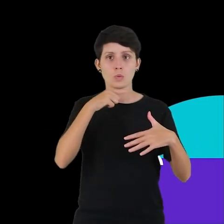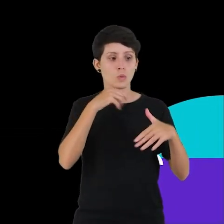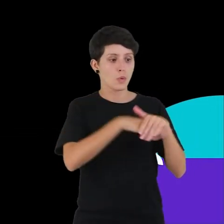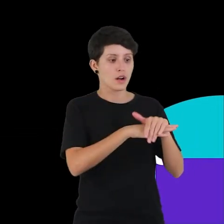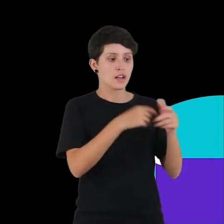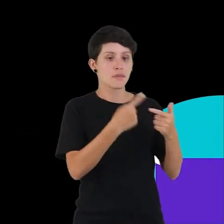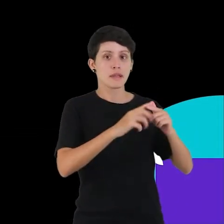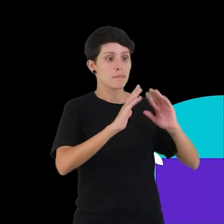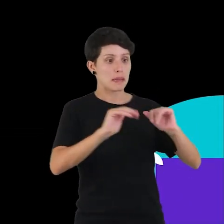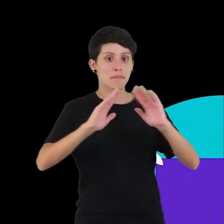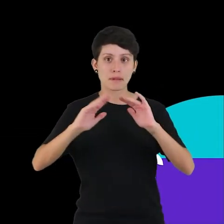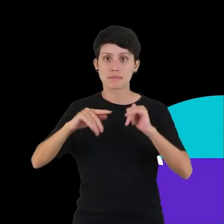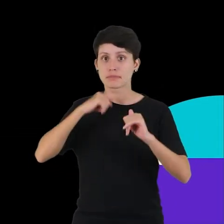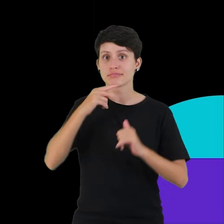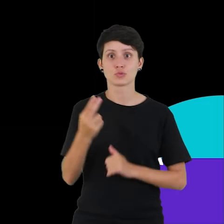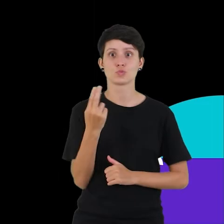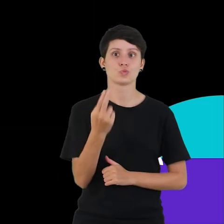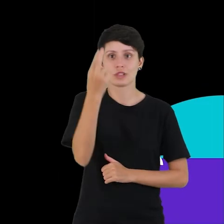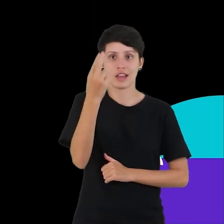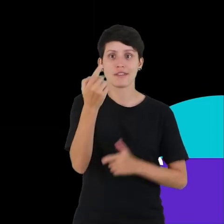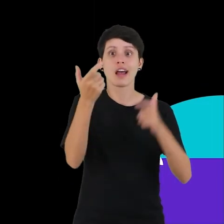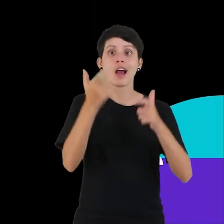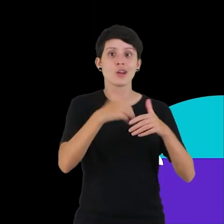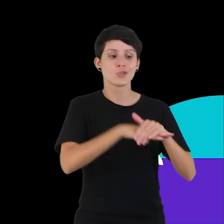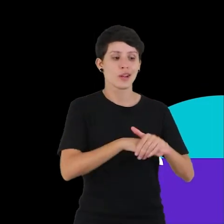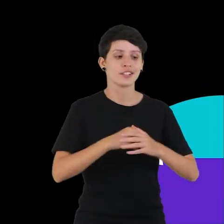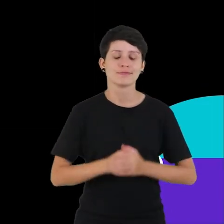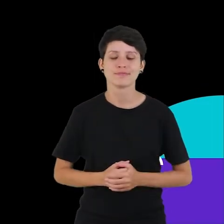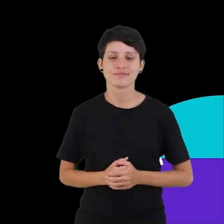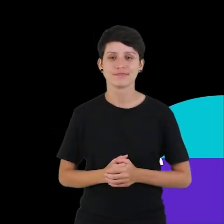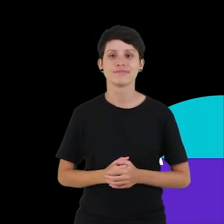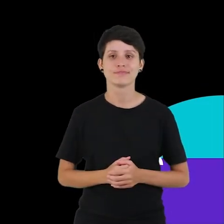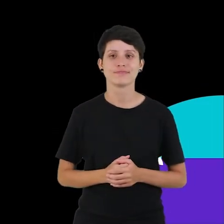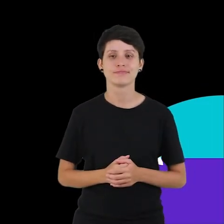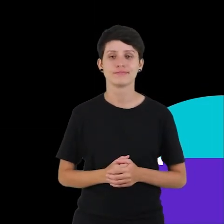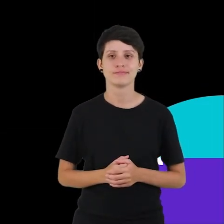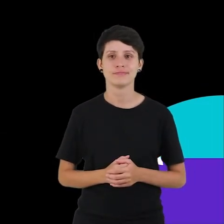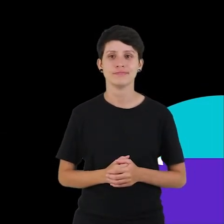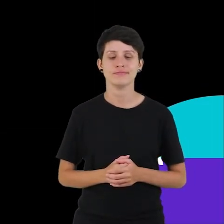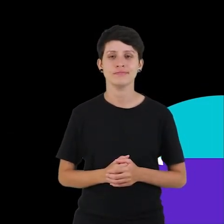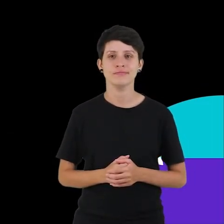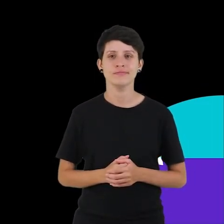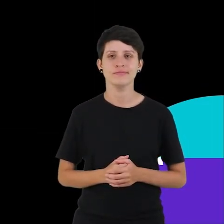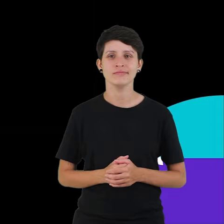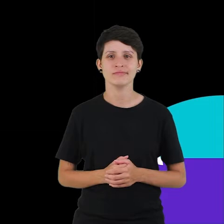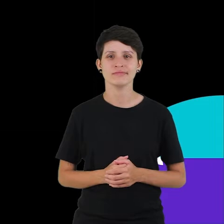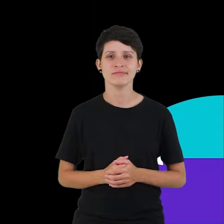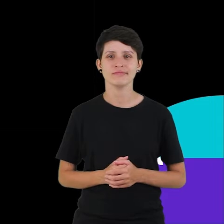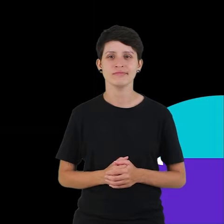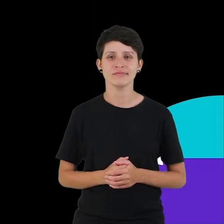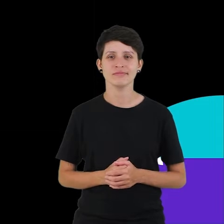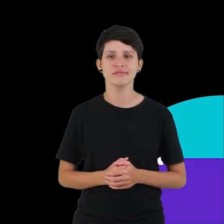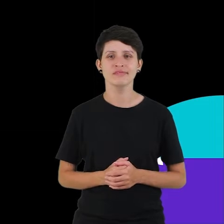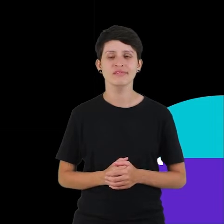para os hospitais, os kits e tudo. E foi aumentando, assim, aumentou da noite para o dia que não tinha mais nem